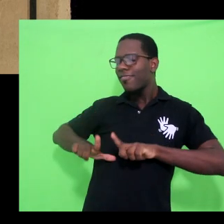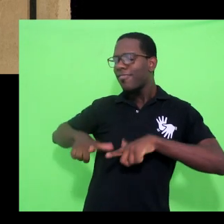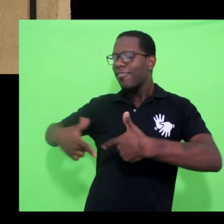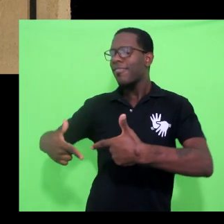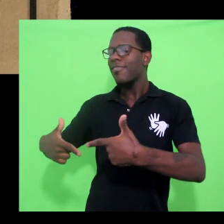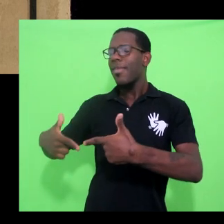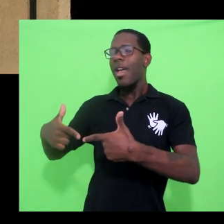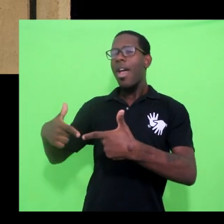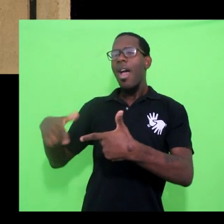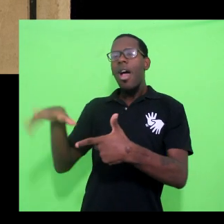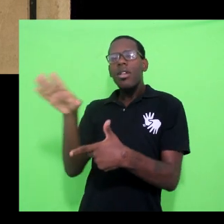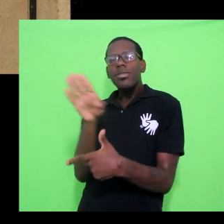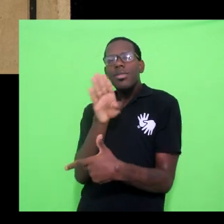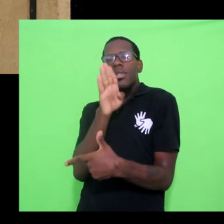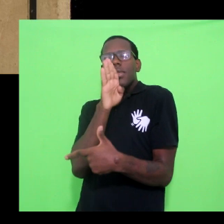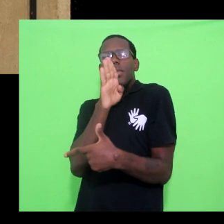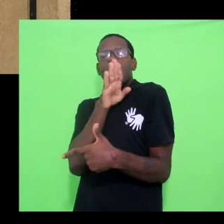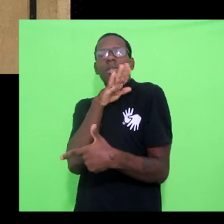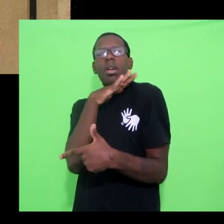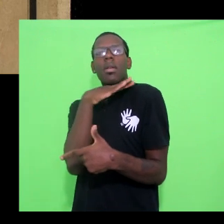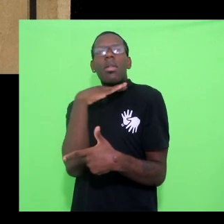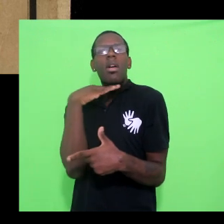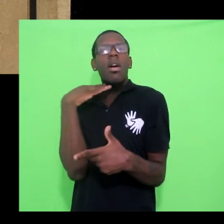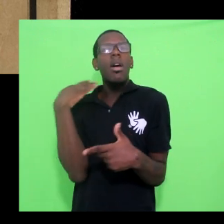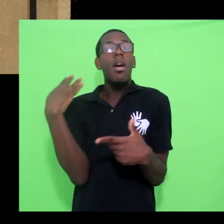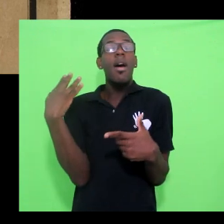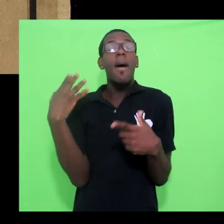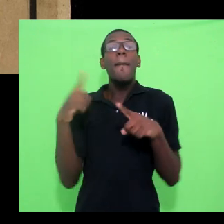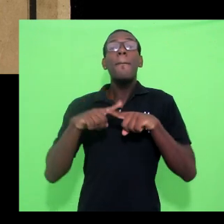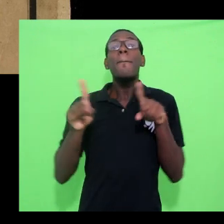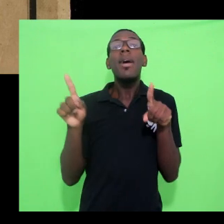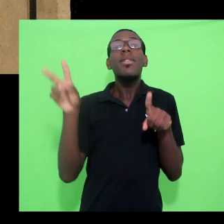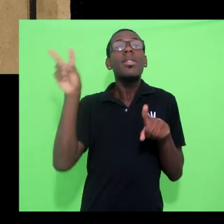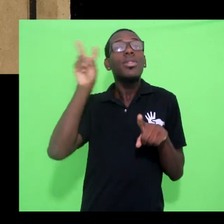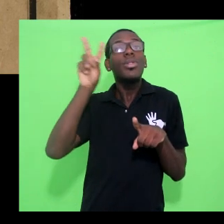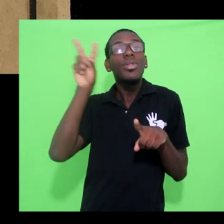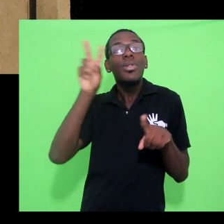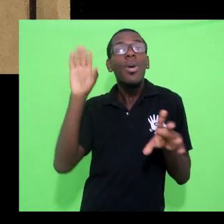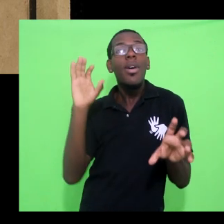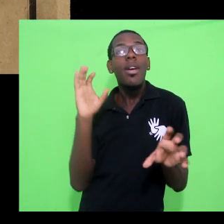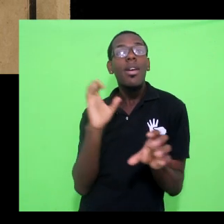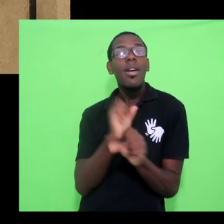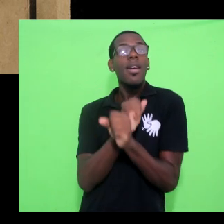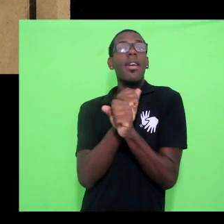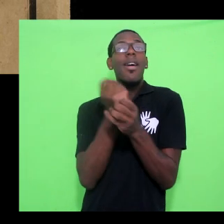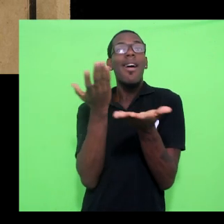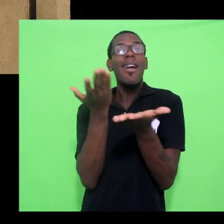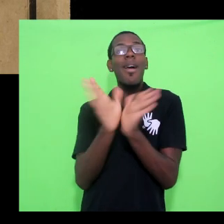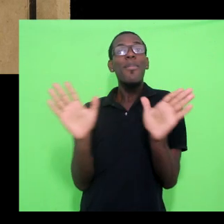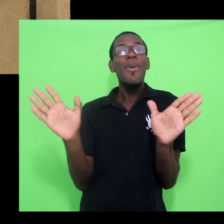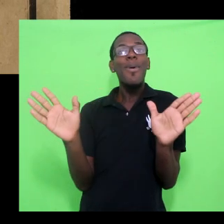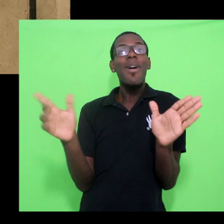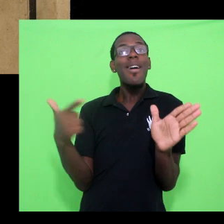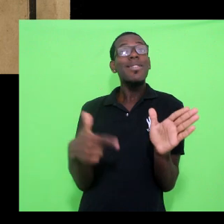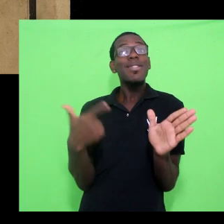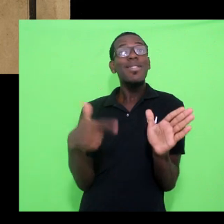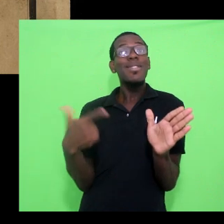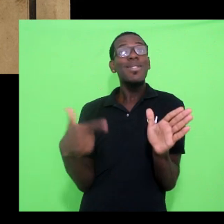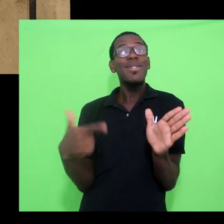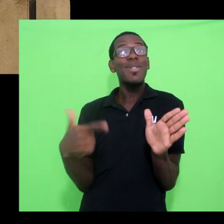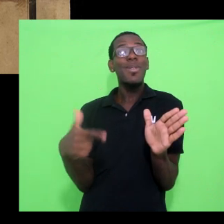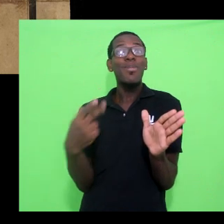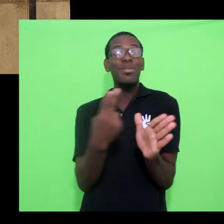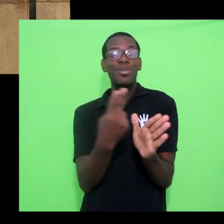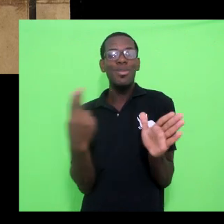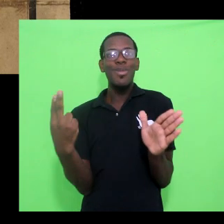abismo, se fez o silêncio da morte. Mas essa história tão cedo calou. Nem sobrenome tinham. Como dar